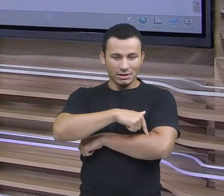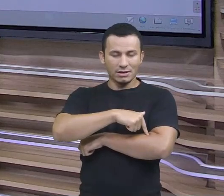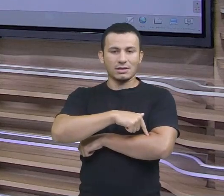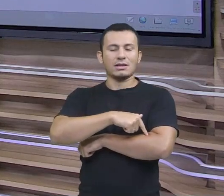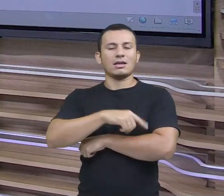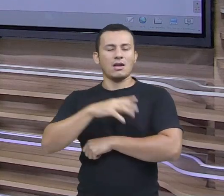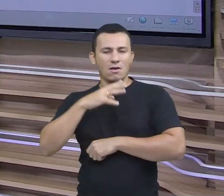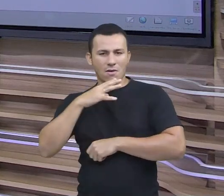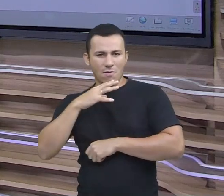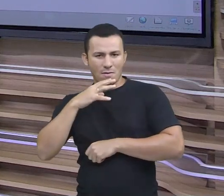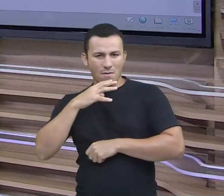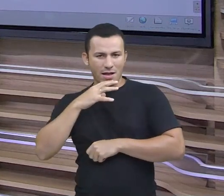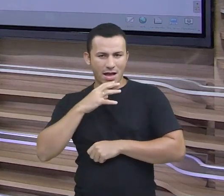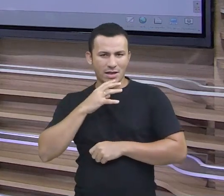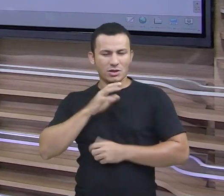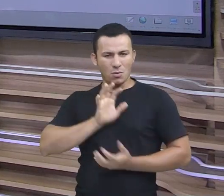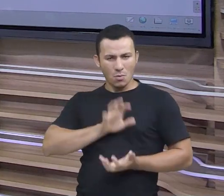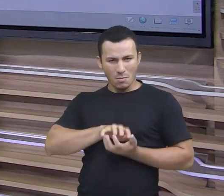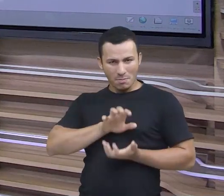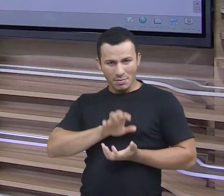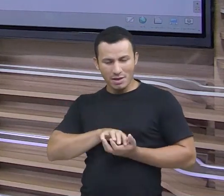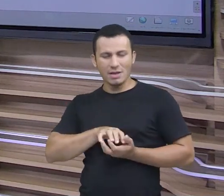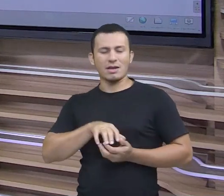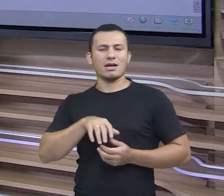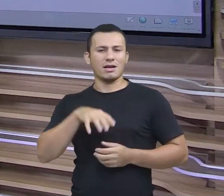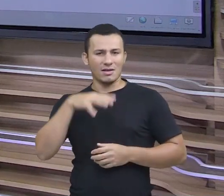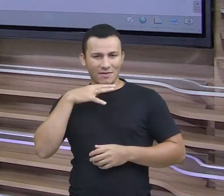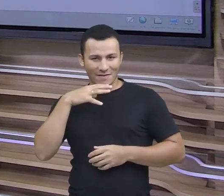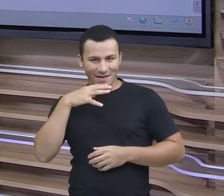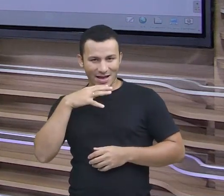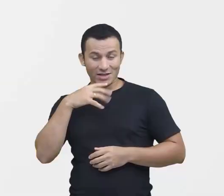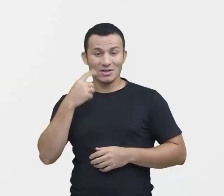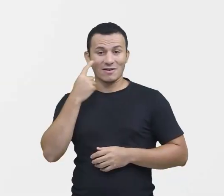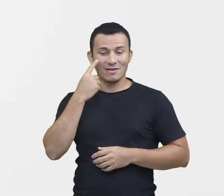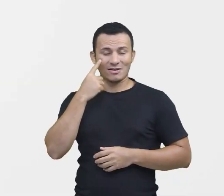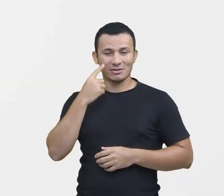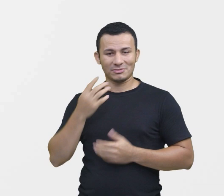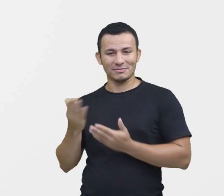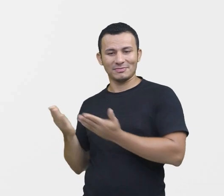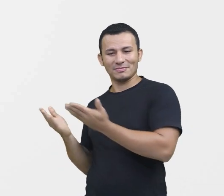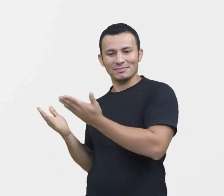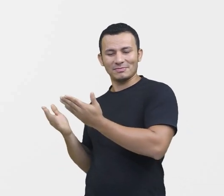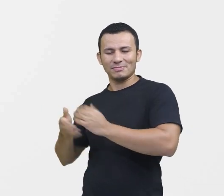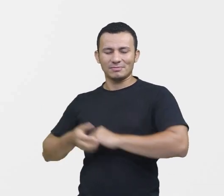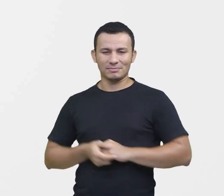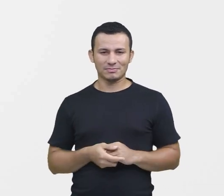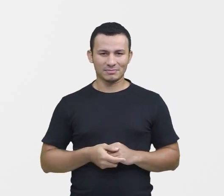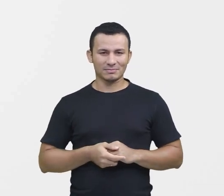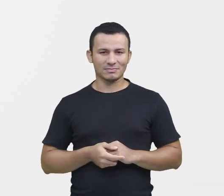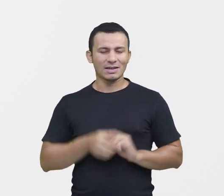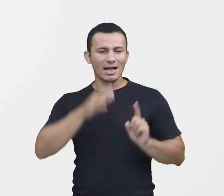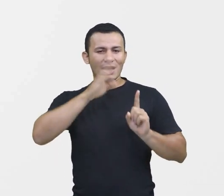Curupira, Lobisomem. Observe essa lenda aqui. Essa daqui é a lenda do Boto.